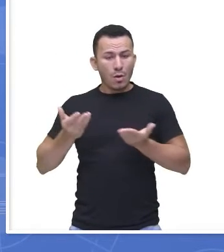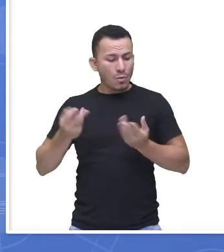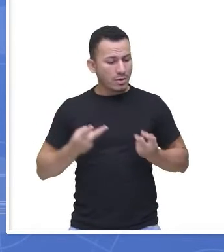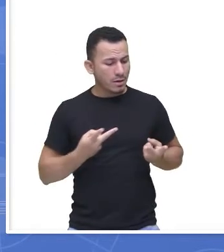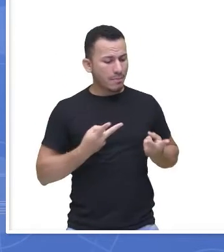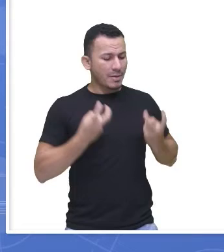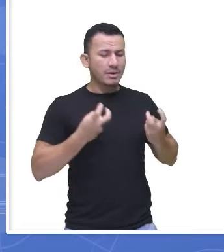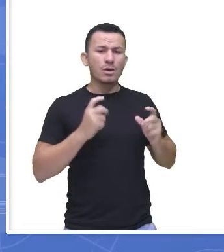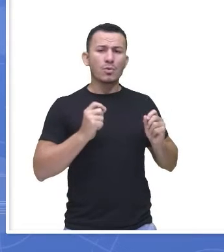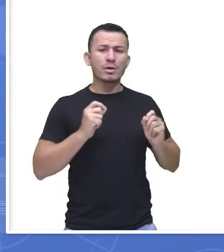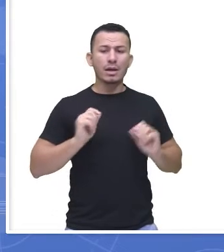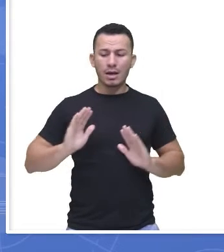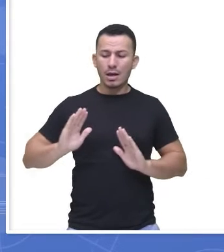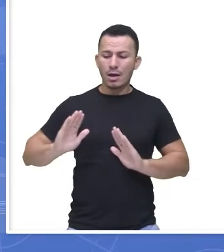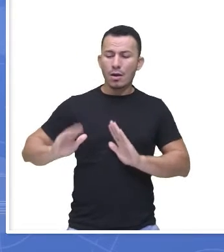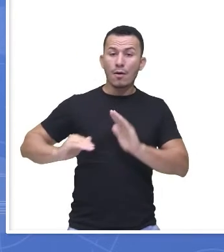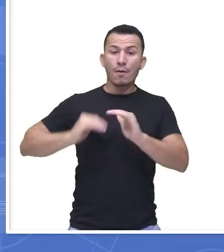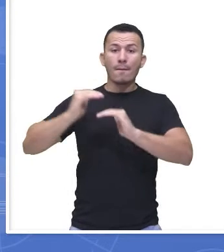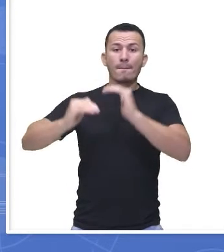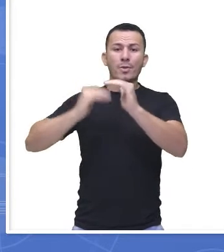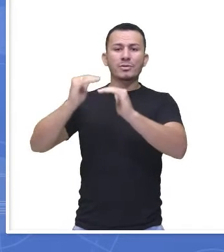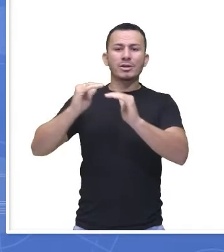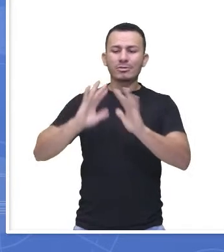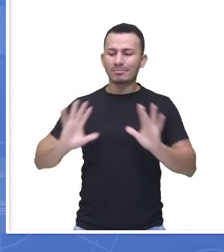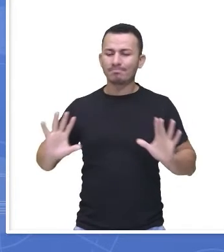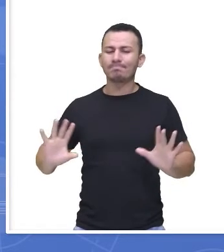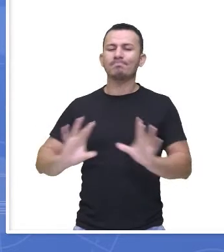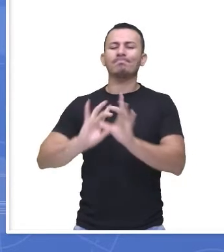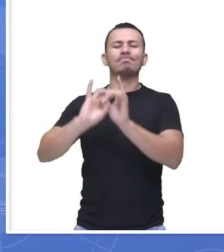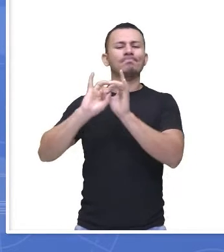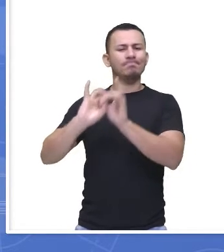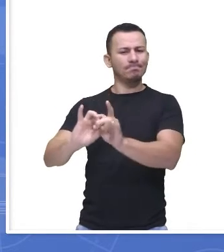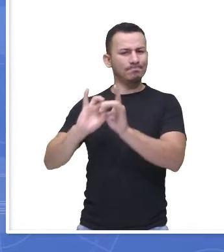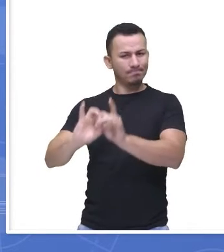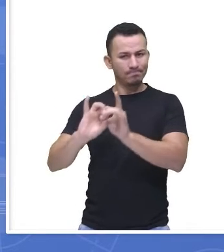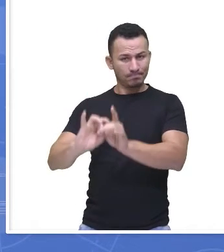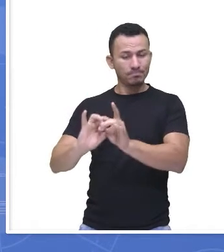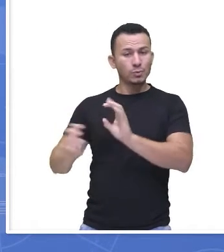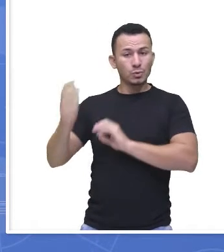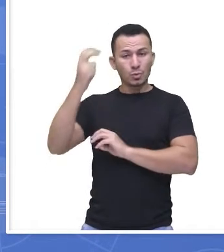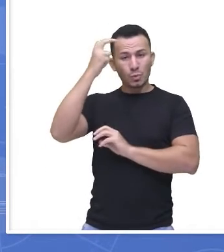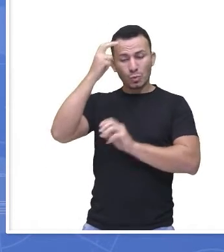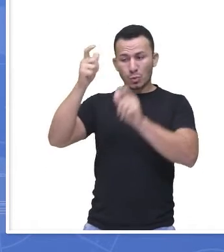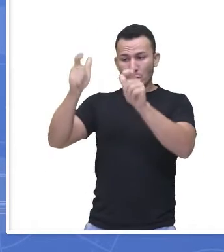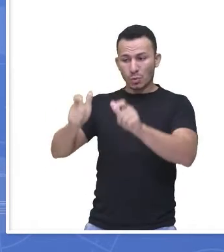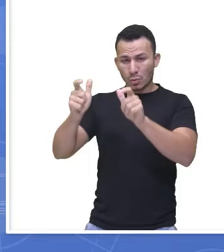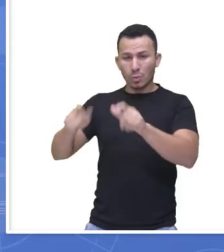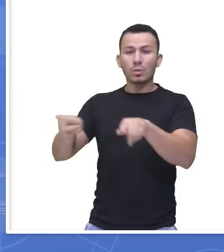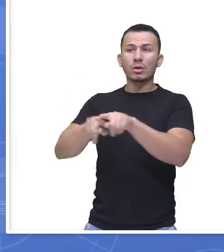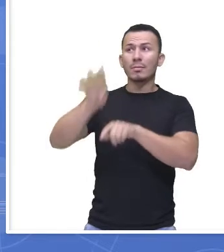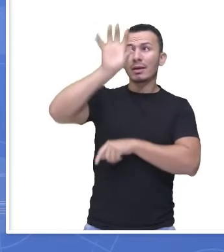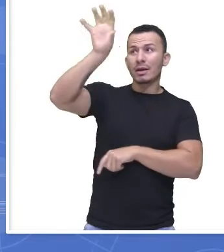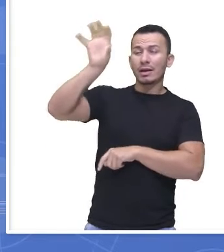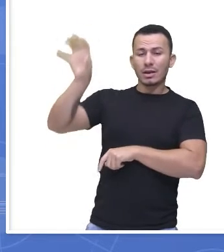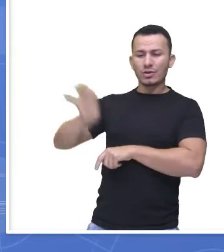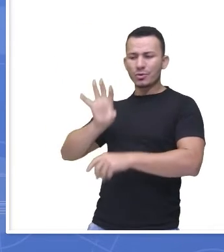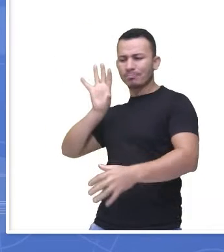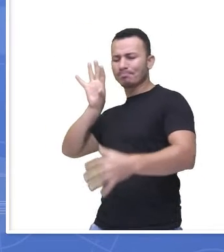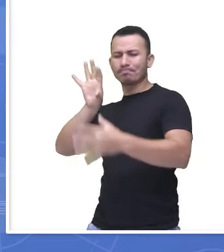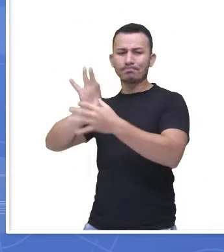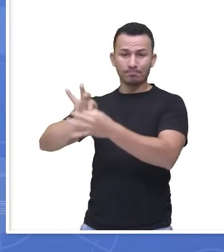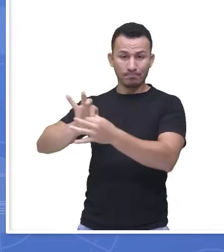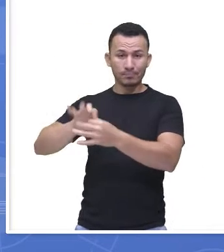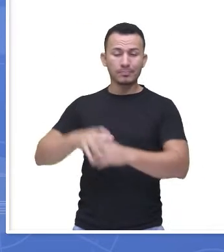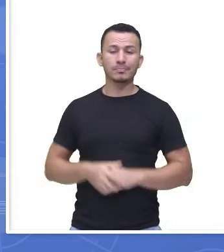é um processo de fortalecimento de culturas locais e regionais. Vou exemplificar para vocês. Nunca